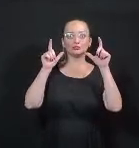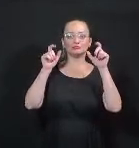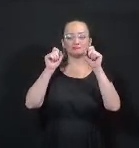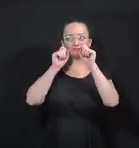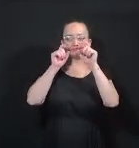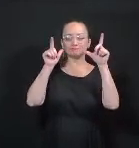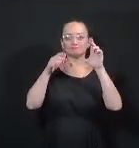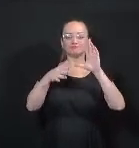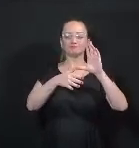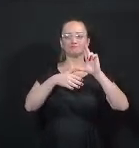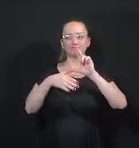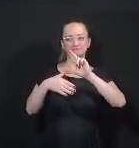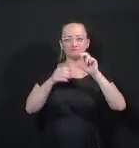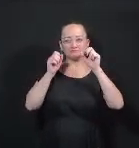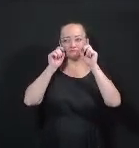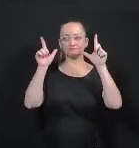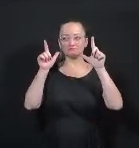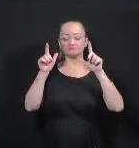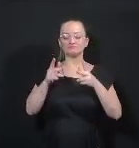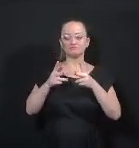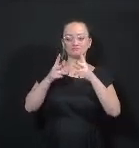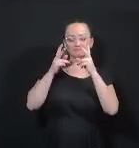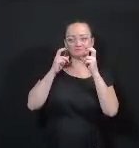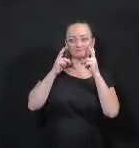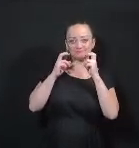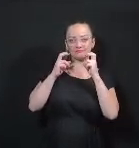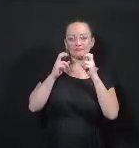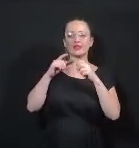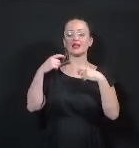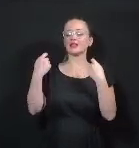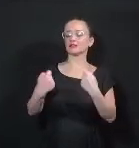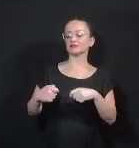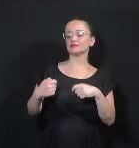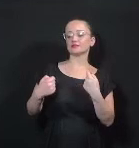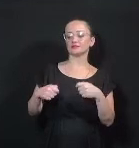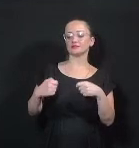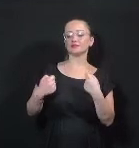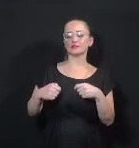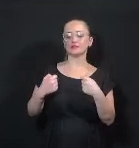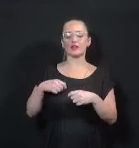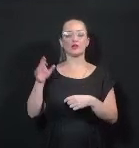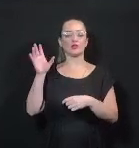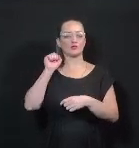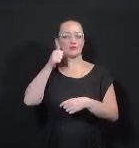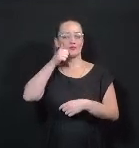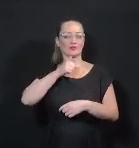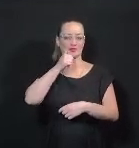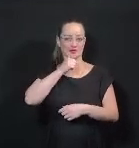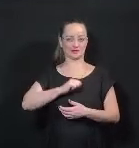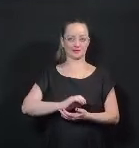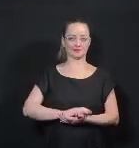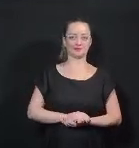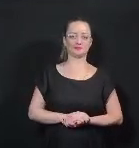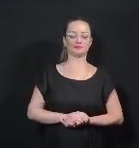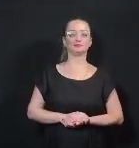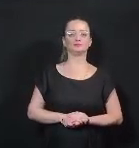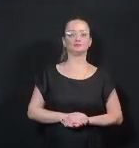acordou historicamente, né, para a necessidade de ouvir as mulheres. Então,